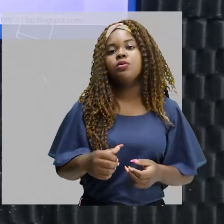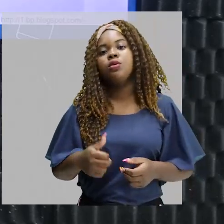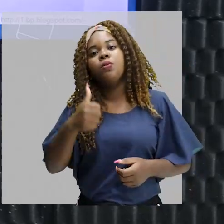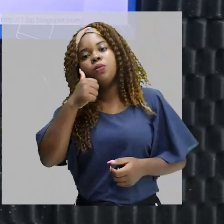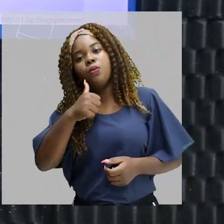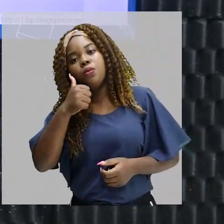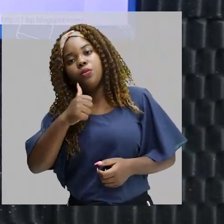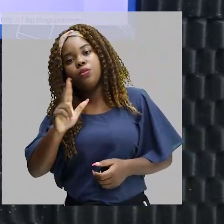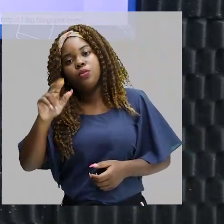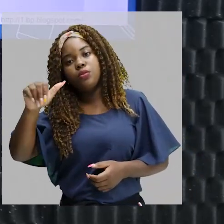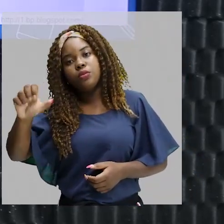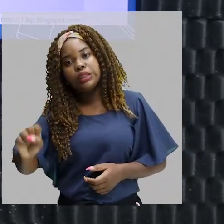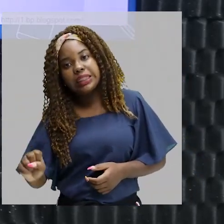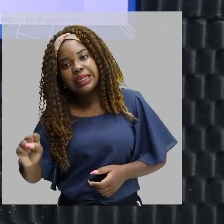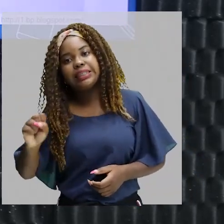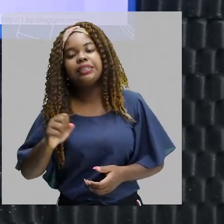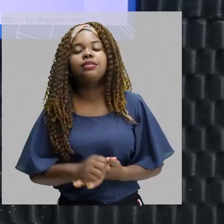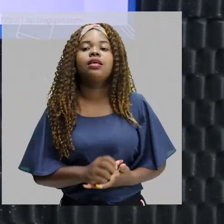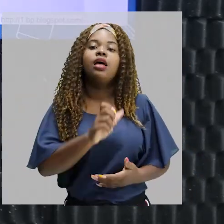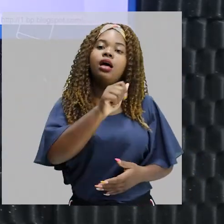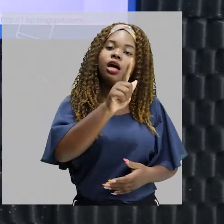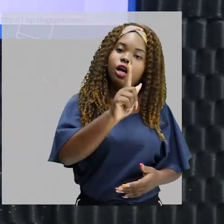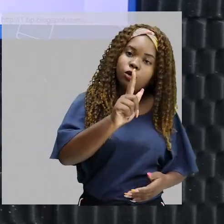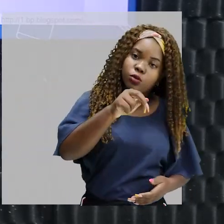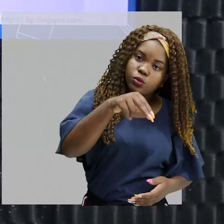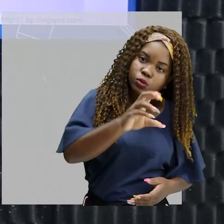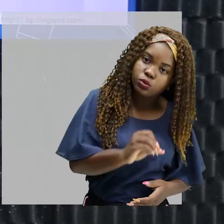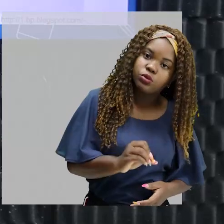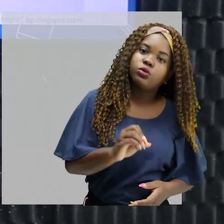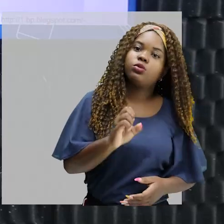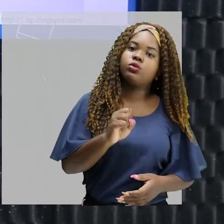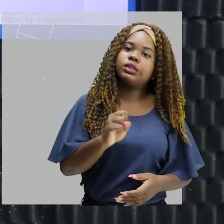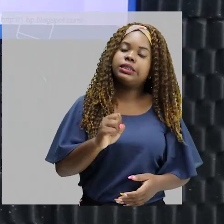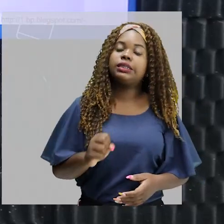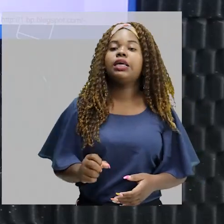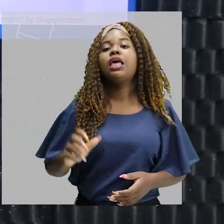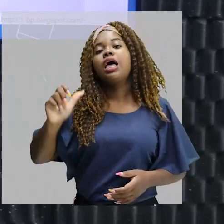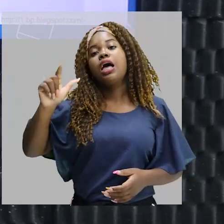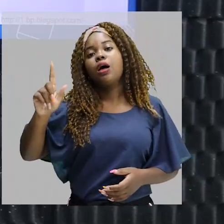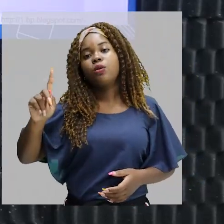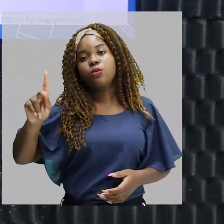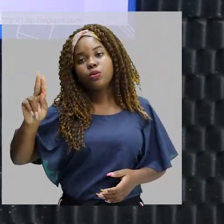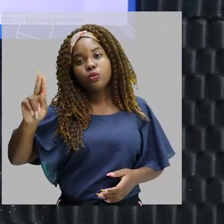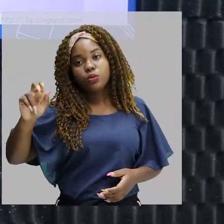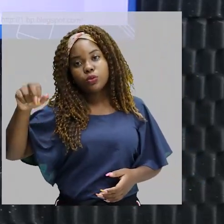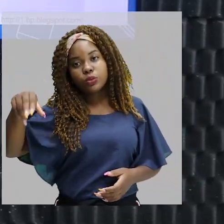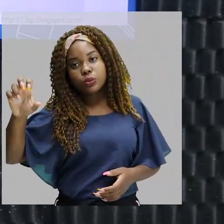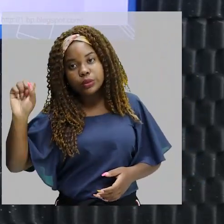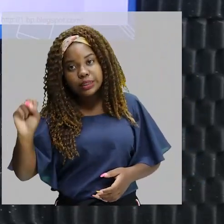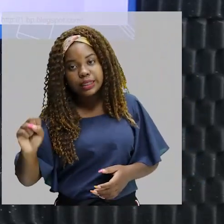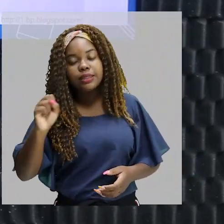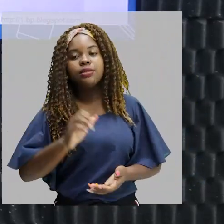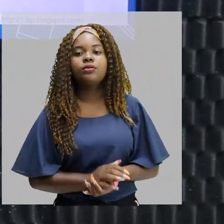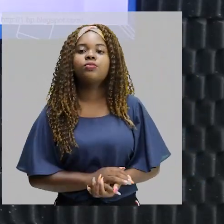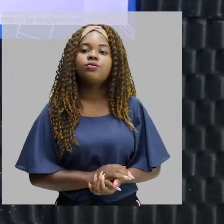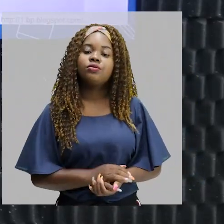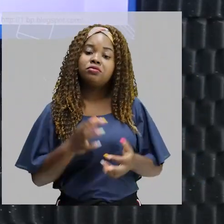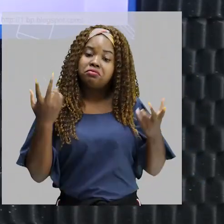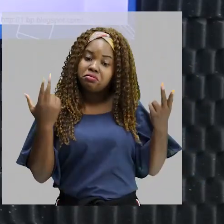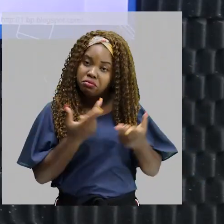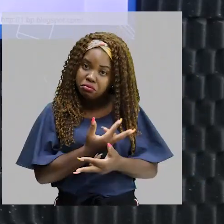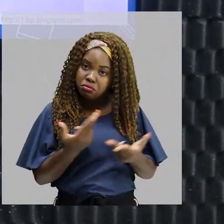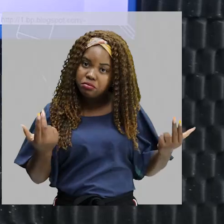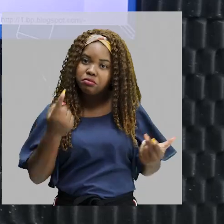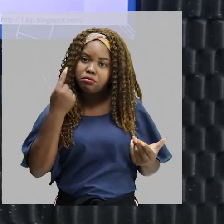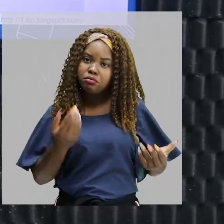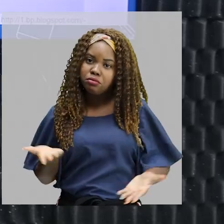unas. Algunos, algunas, ningunos, nigunas. Pocos, pocas,